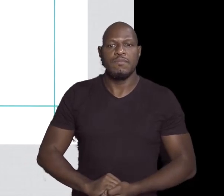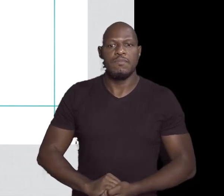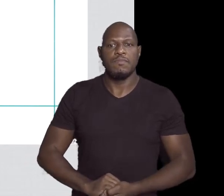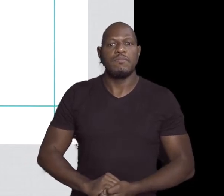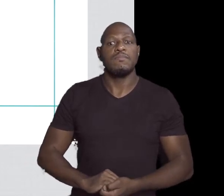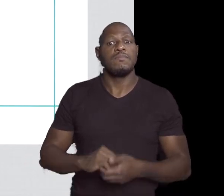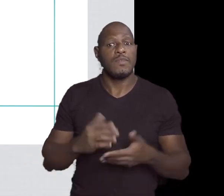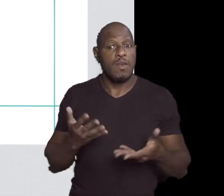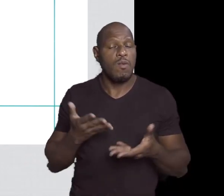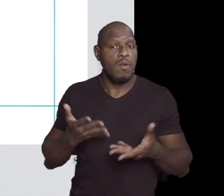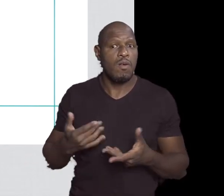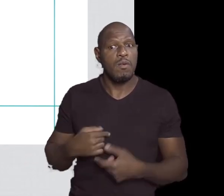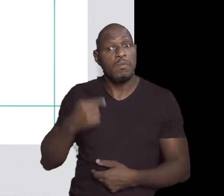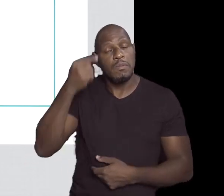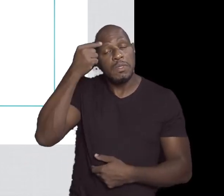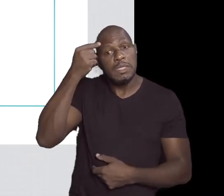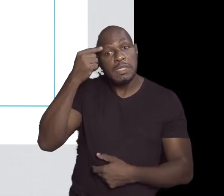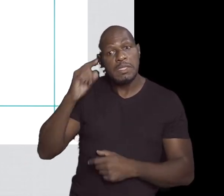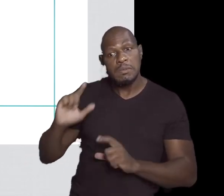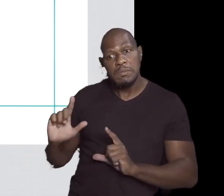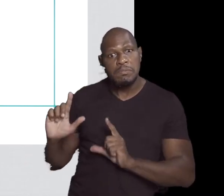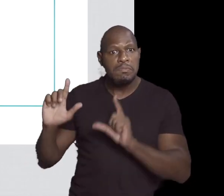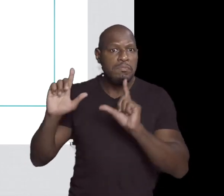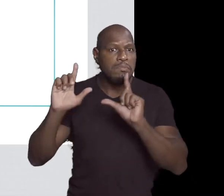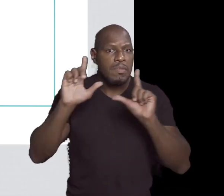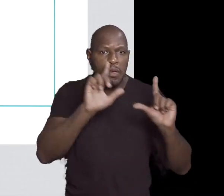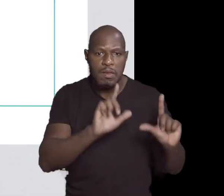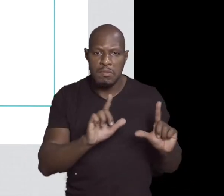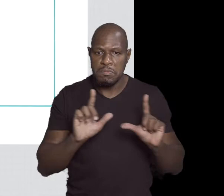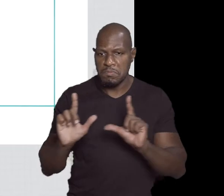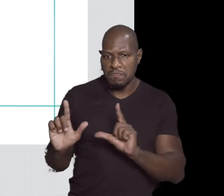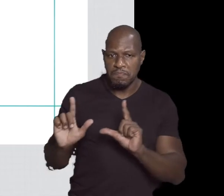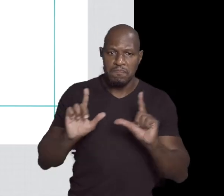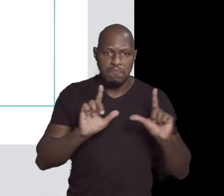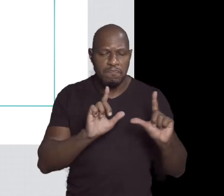Então, agora pensar em posições